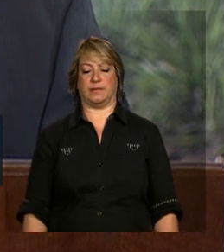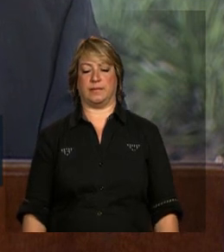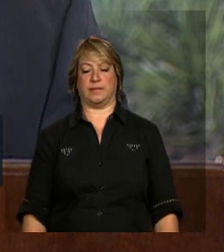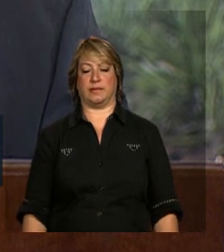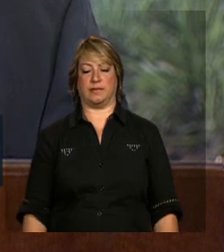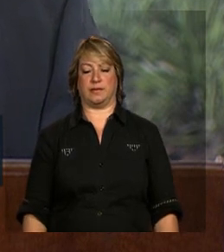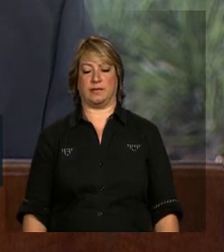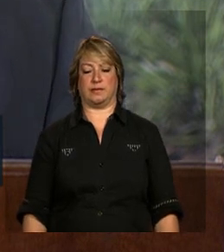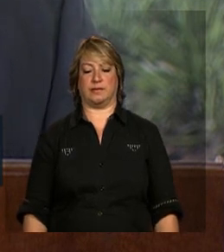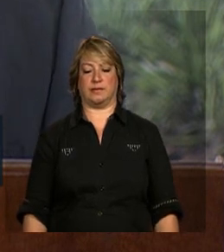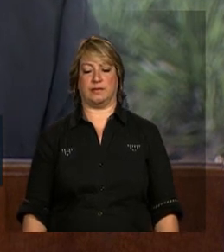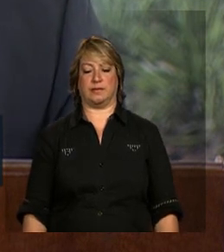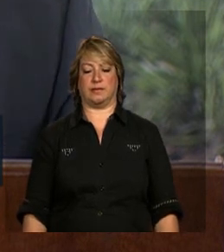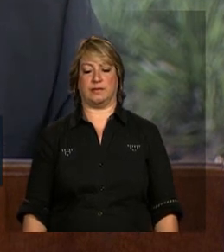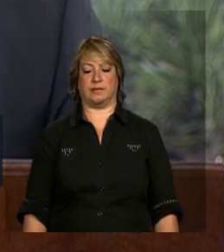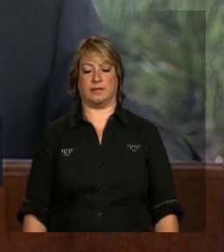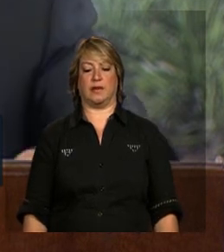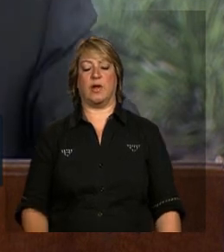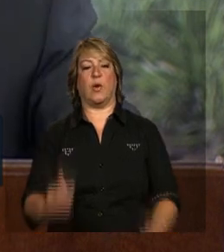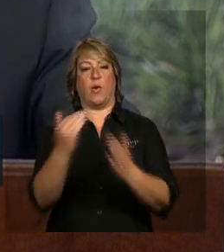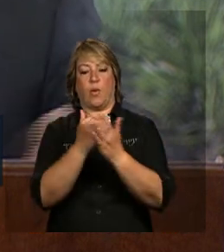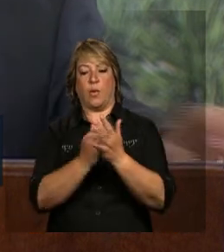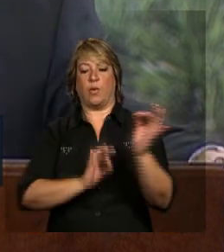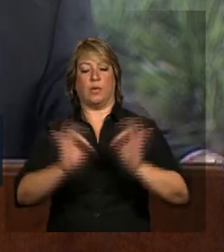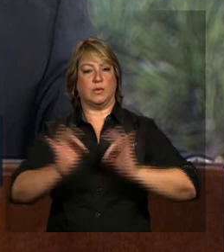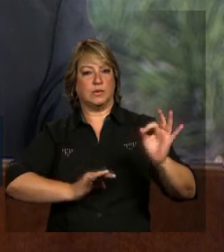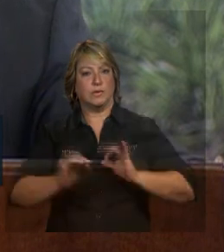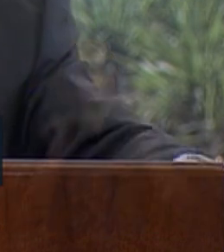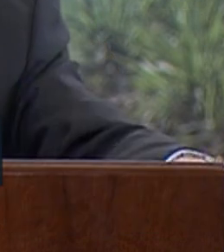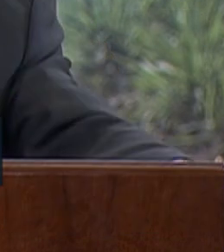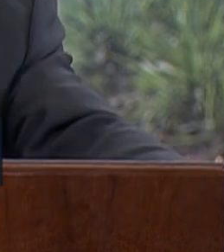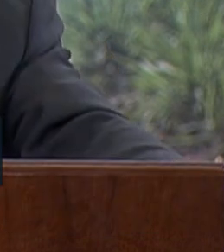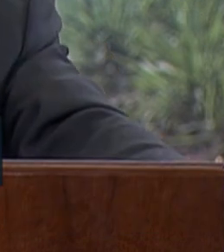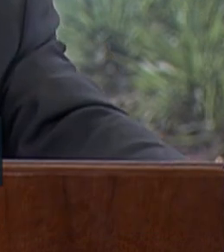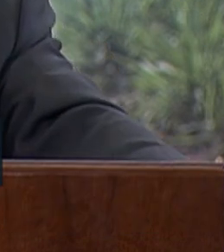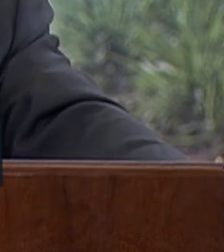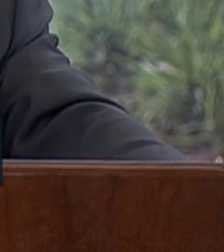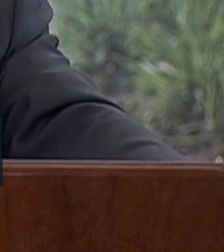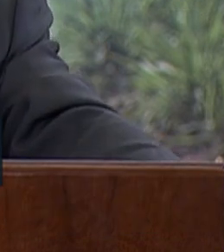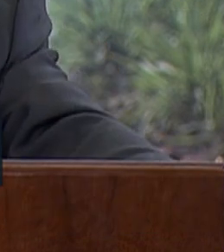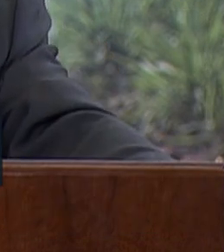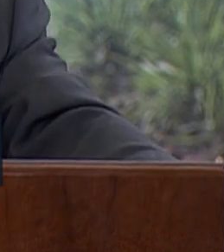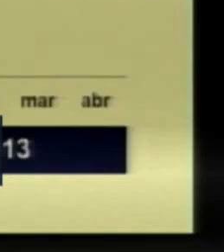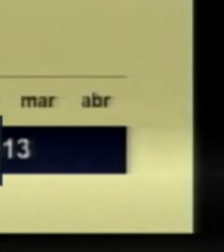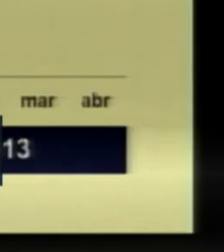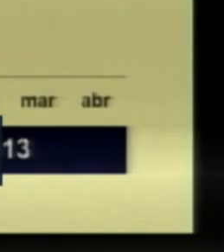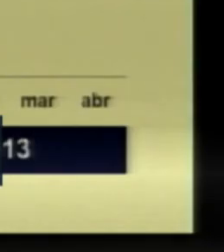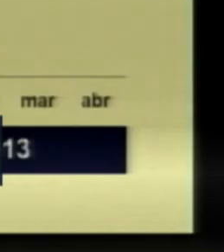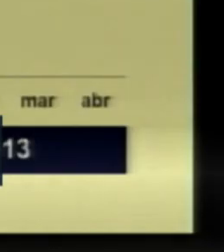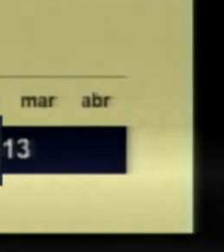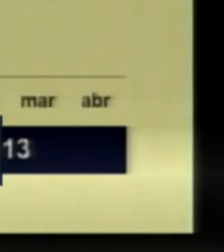o cronograma o associado a essas concessões No que diz respeito às